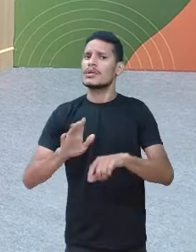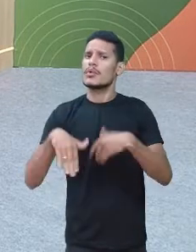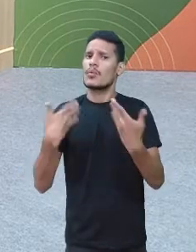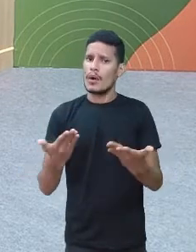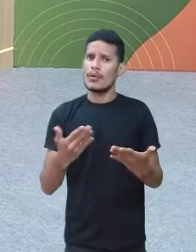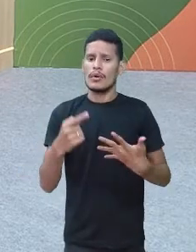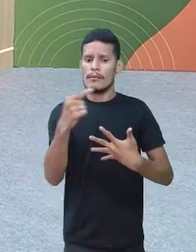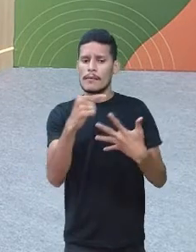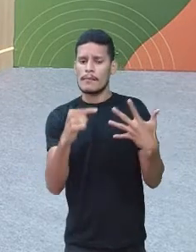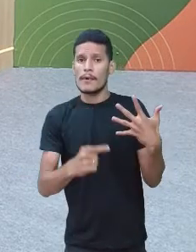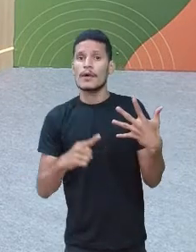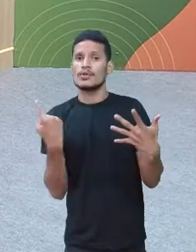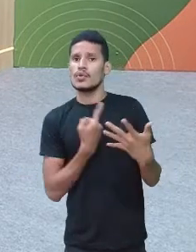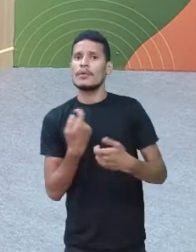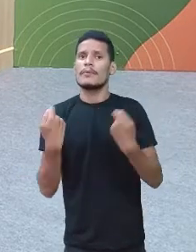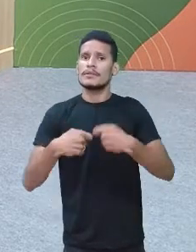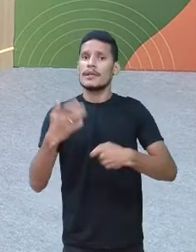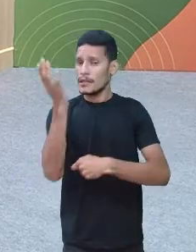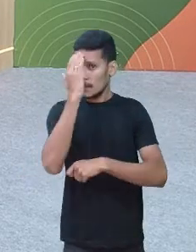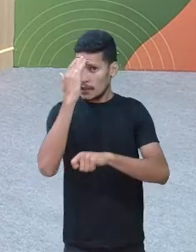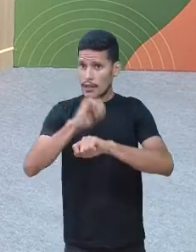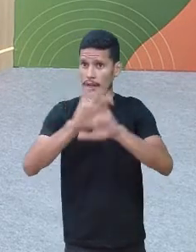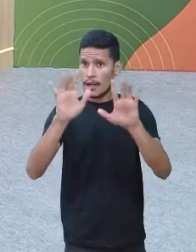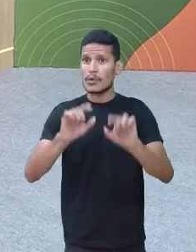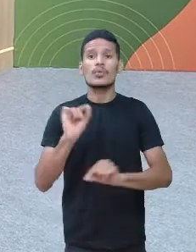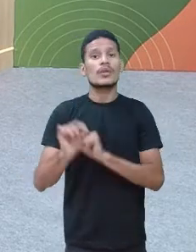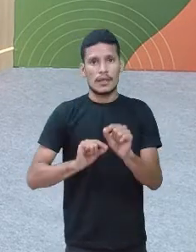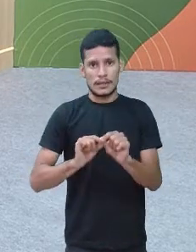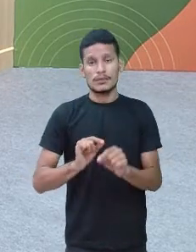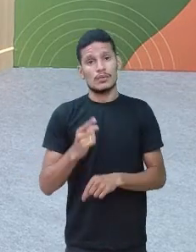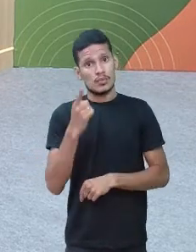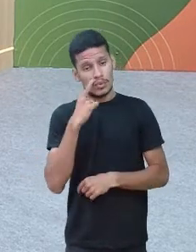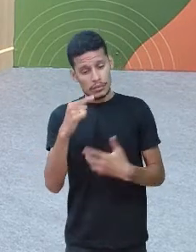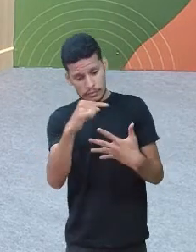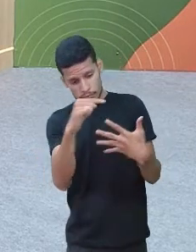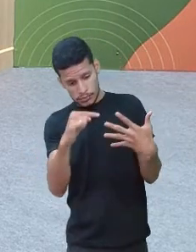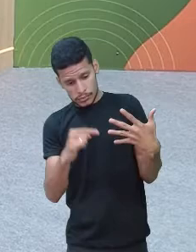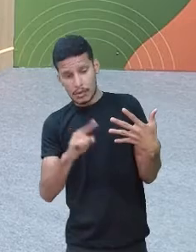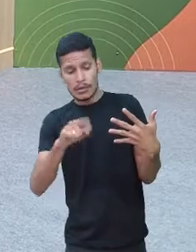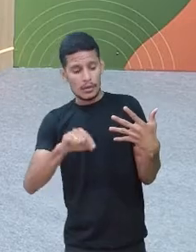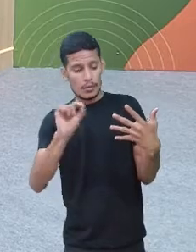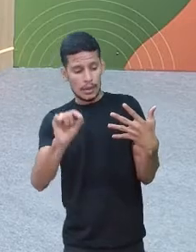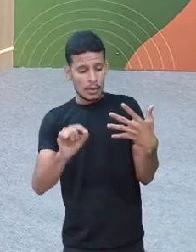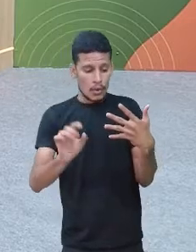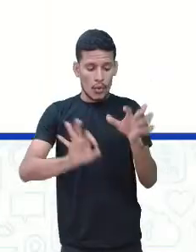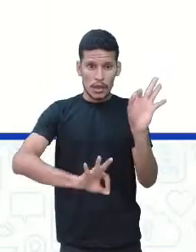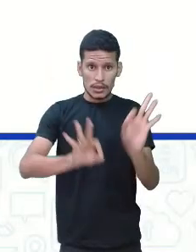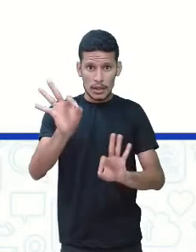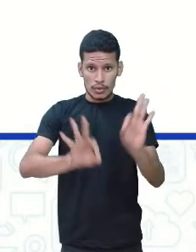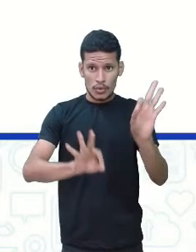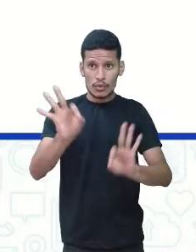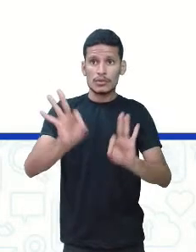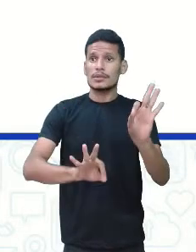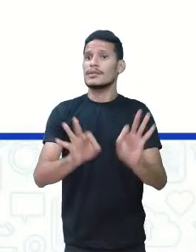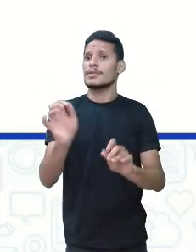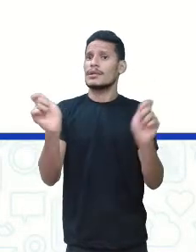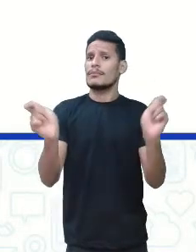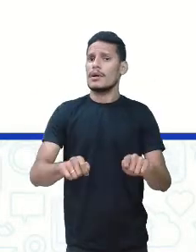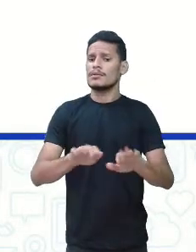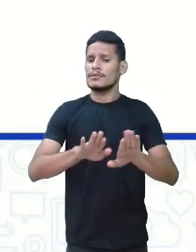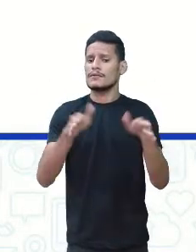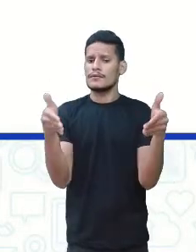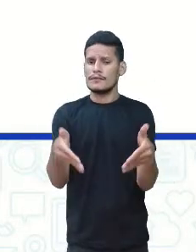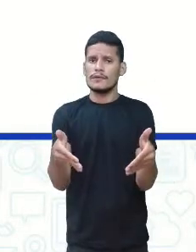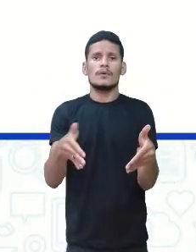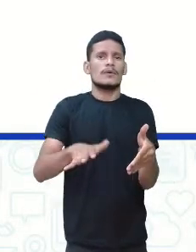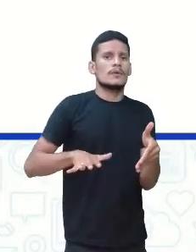A gente precisa entender o que são esses princípios, E esses princípios nada mais são do que organizações de formas